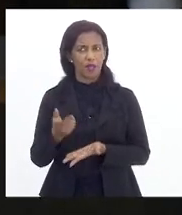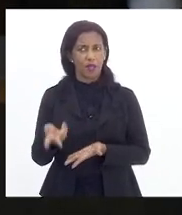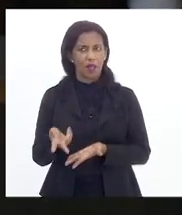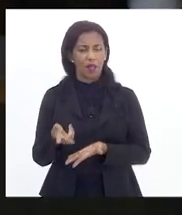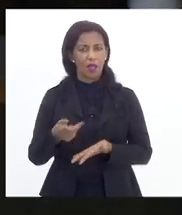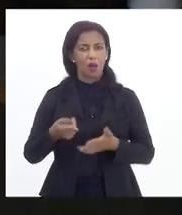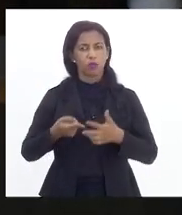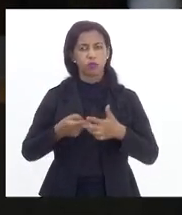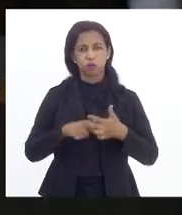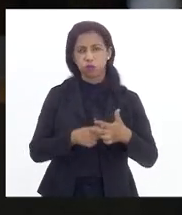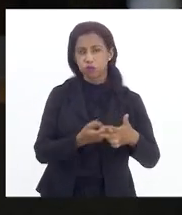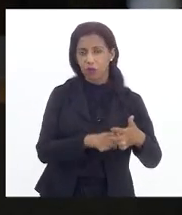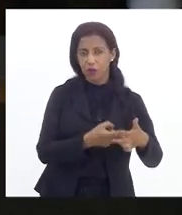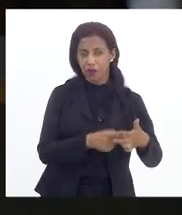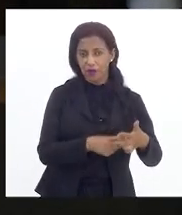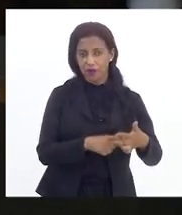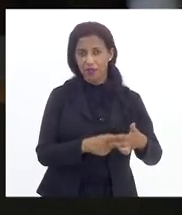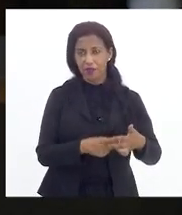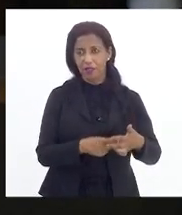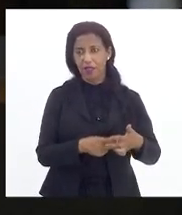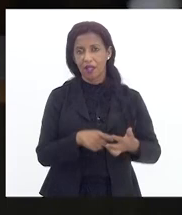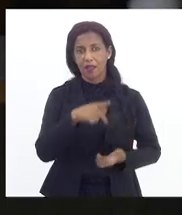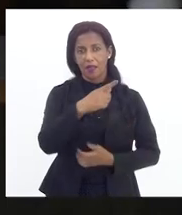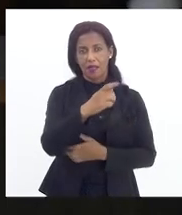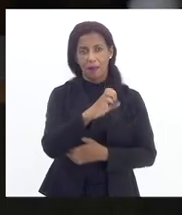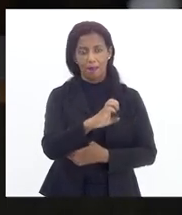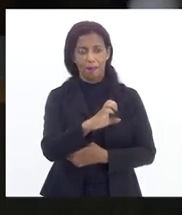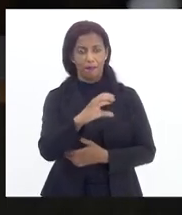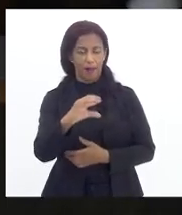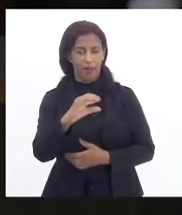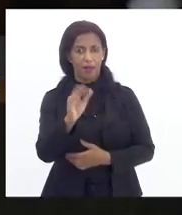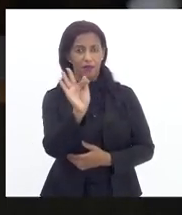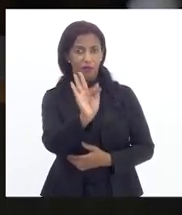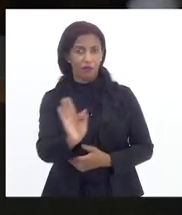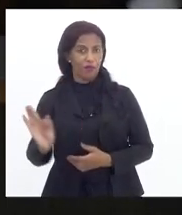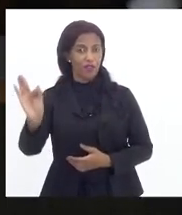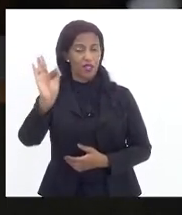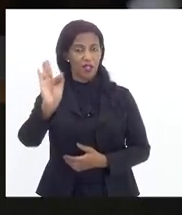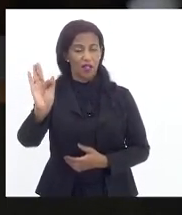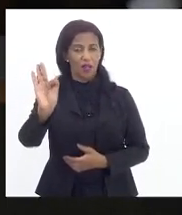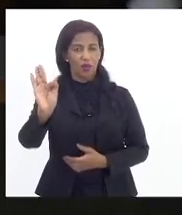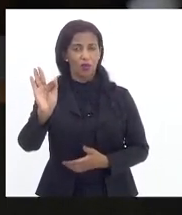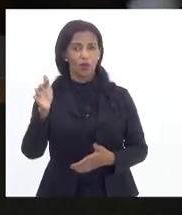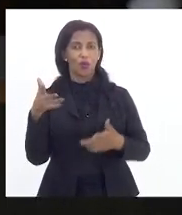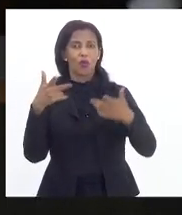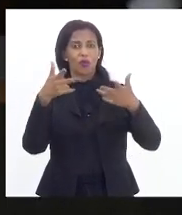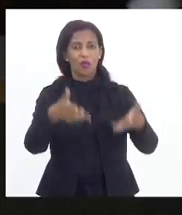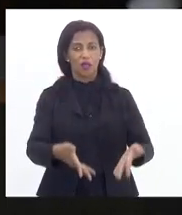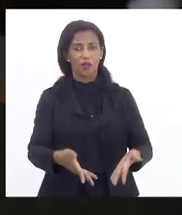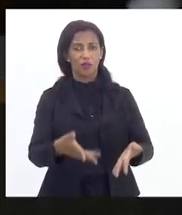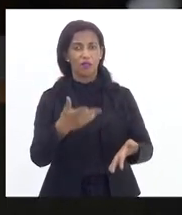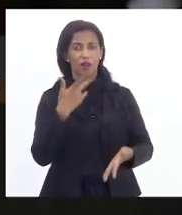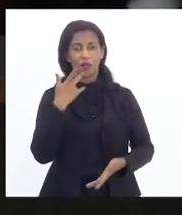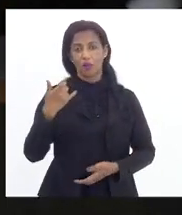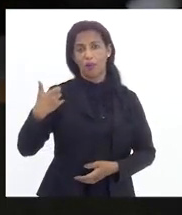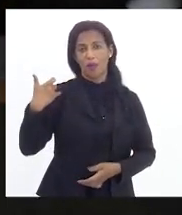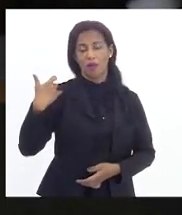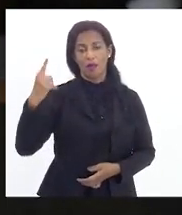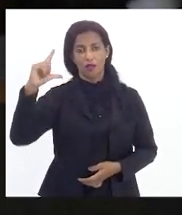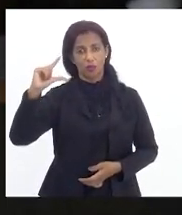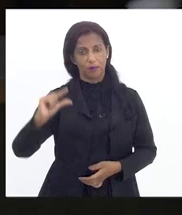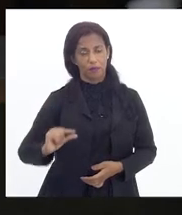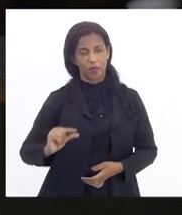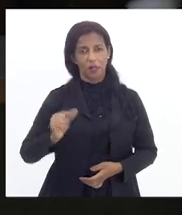manter a manutenção da PEC Federal No que diz respeito ao requisito da idade mínima